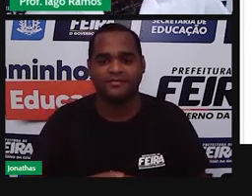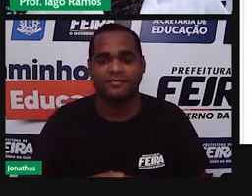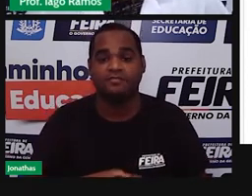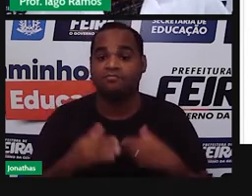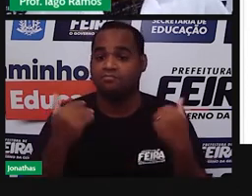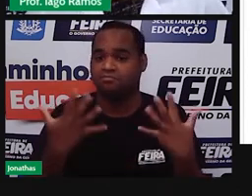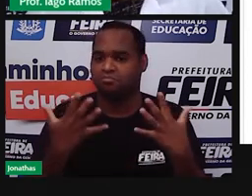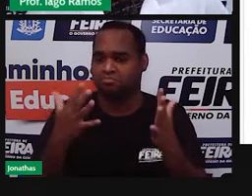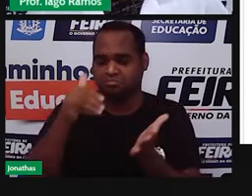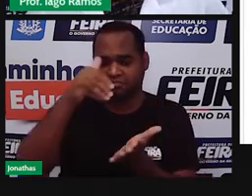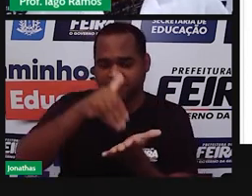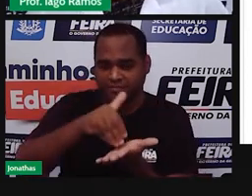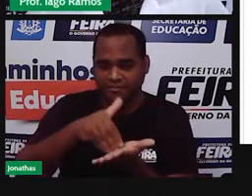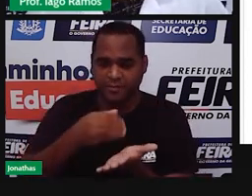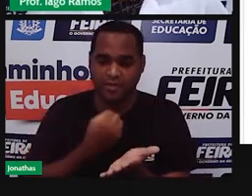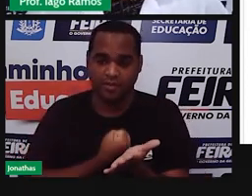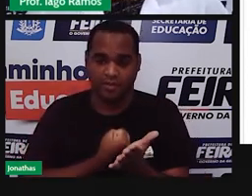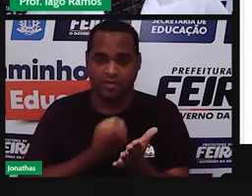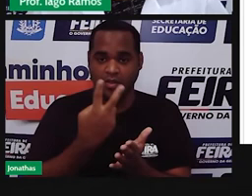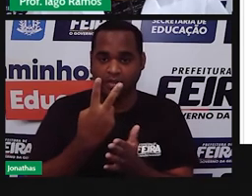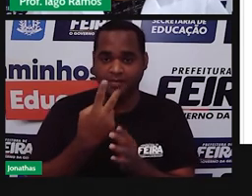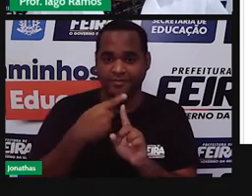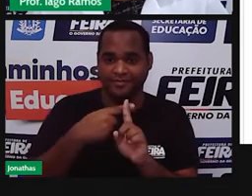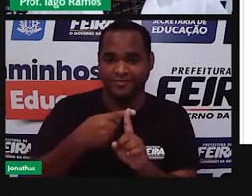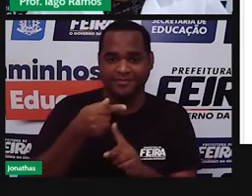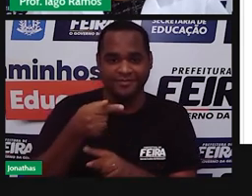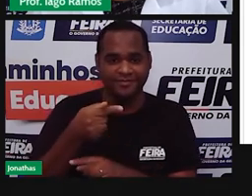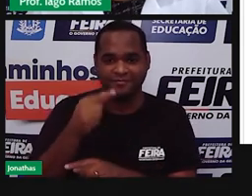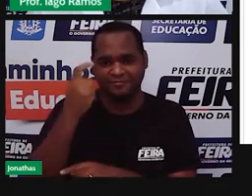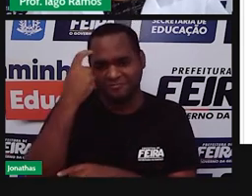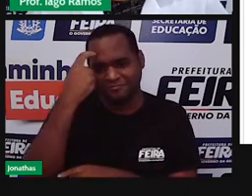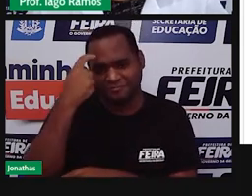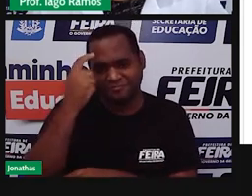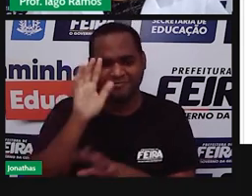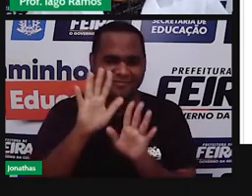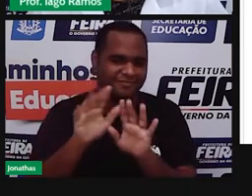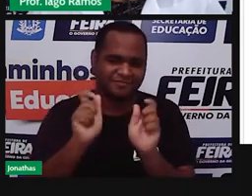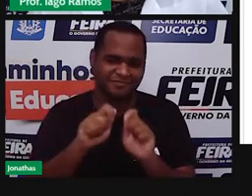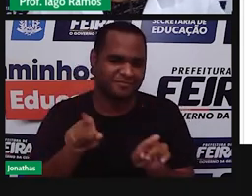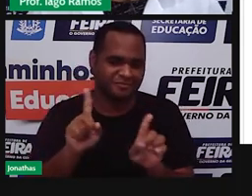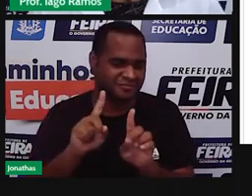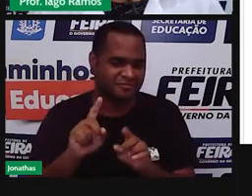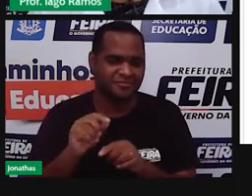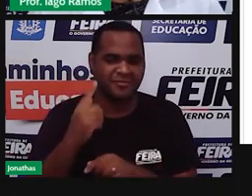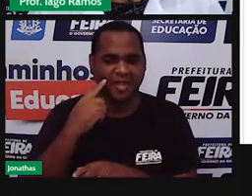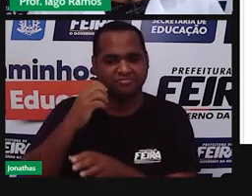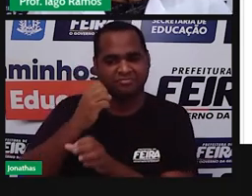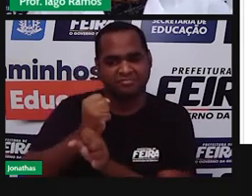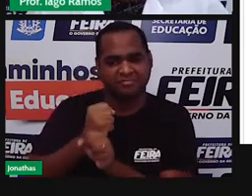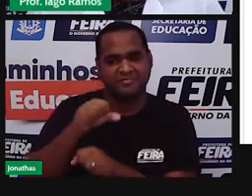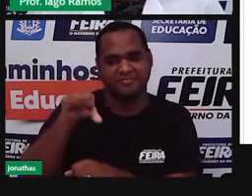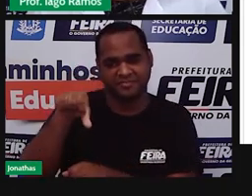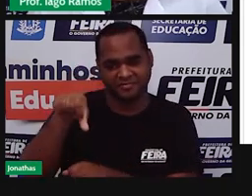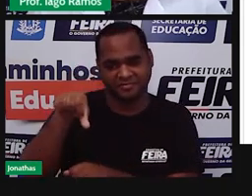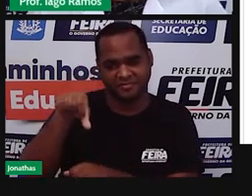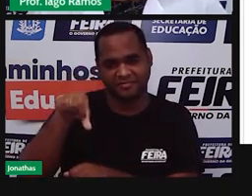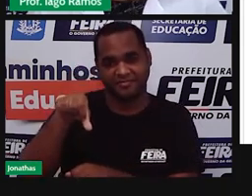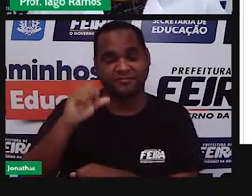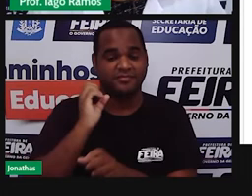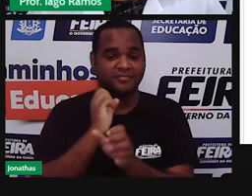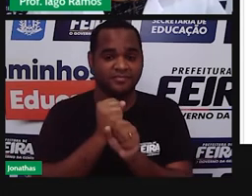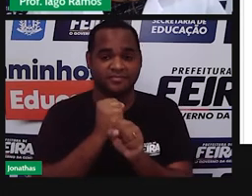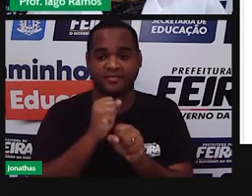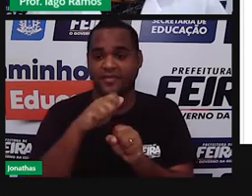E aqui no final, ó, 2 mais 7. Isso aqui a gente nem precisa pensar, professor. 2 mais 7 é igual a 9. Soma de